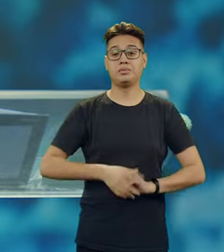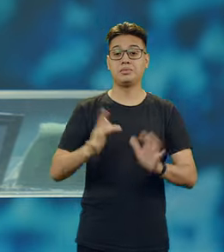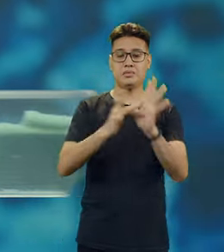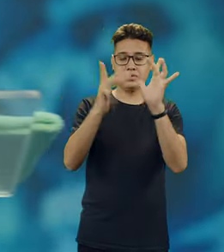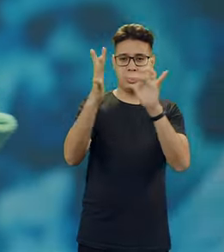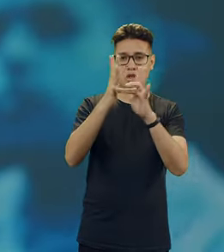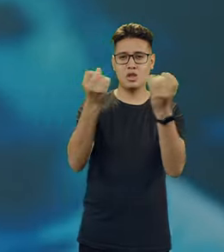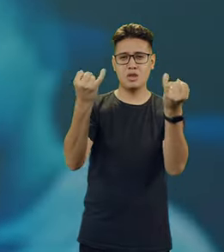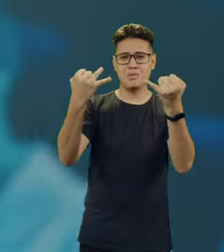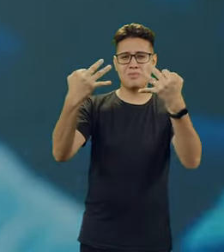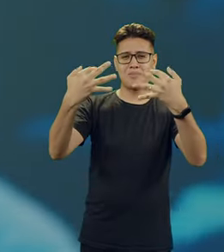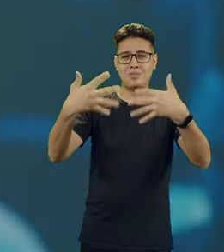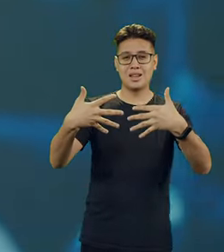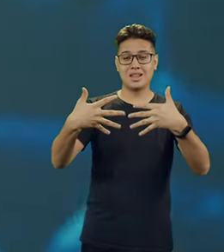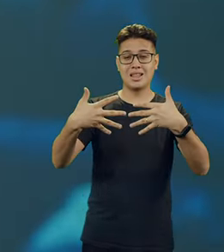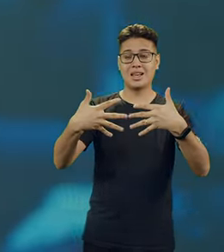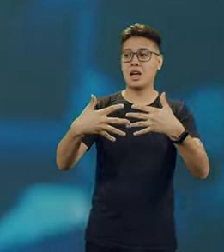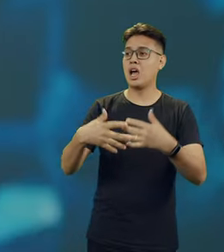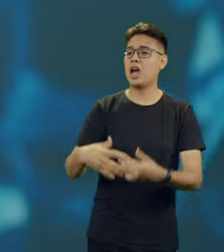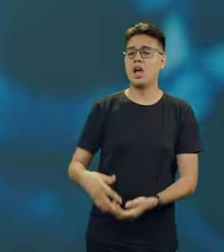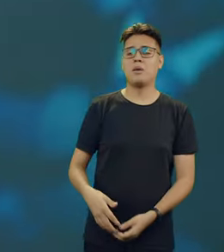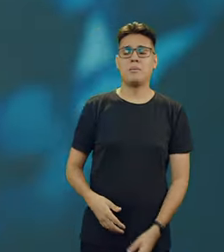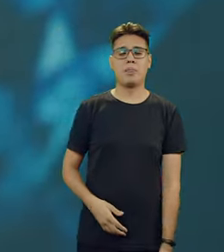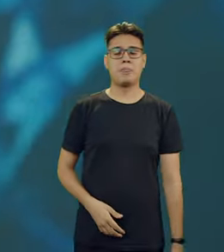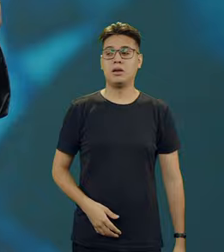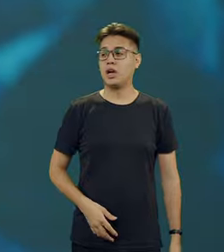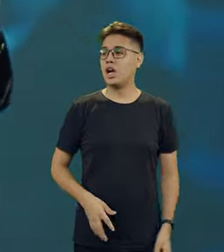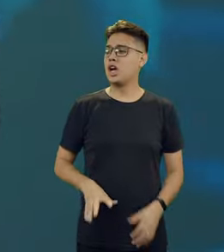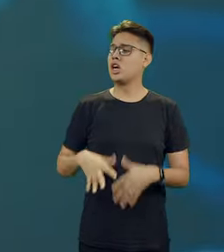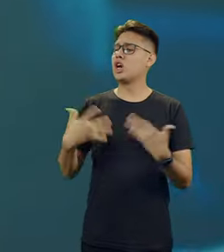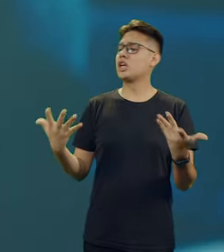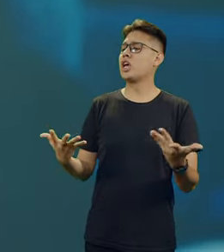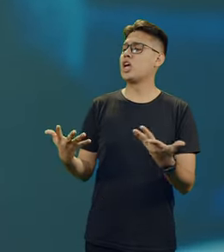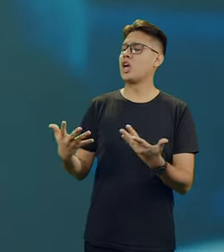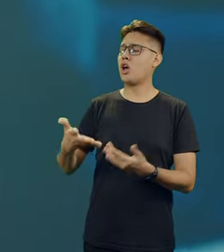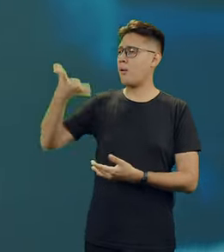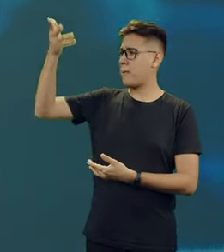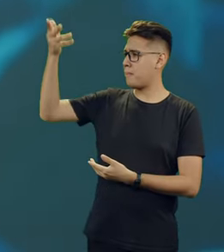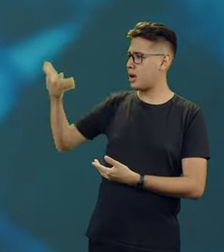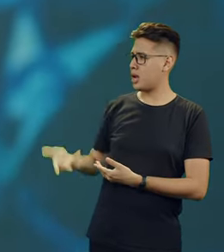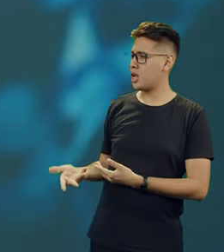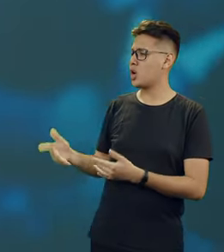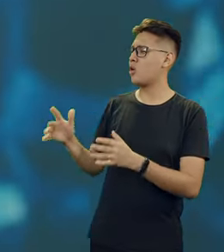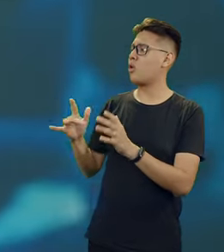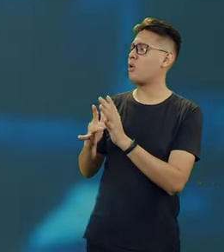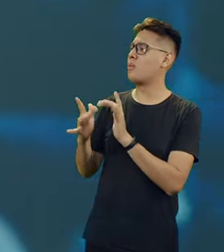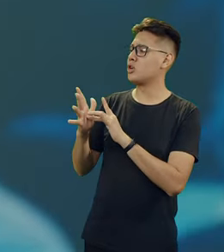Jesus fala para eles: eis aqui quem é maior que o templo.